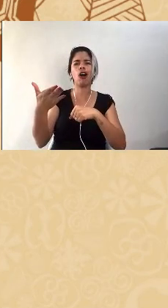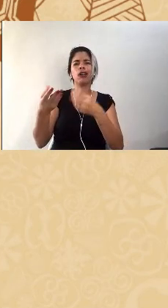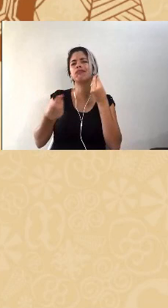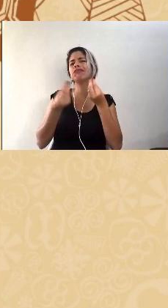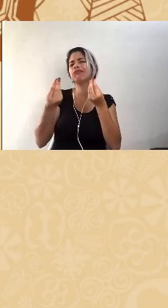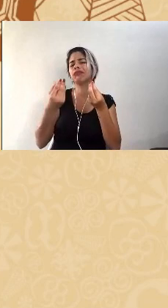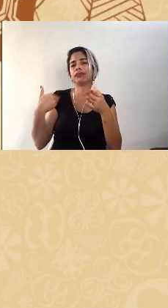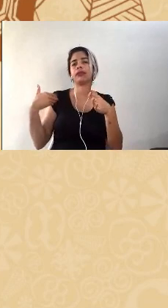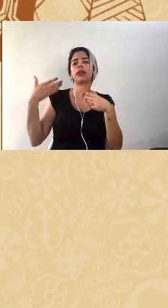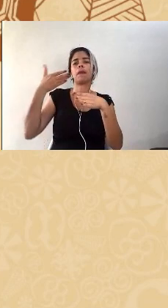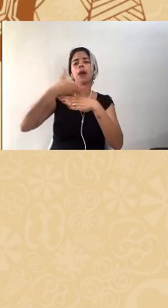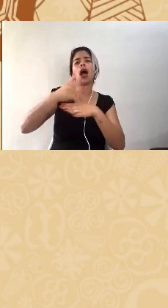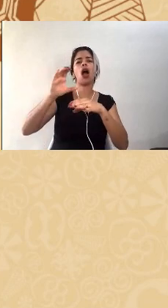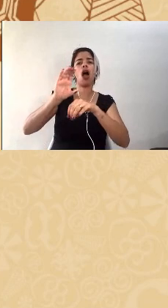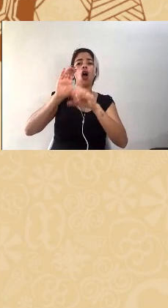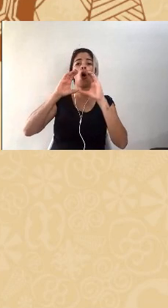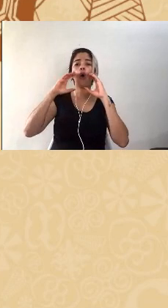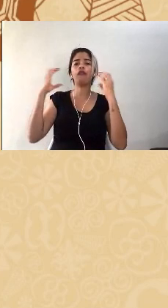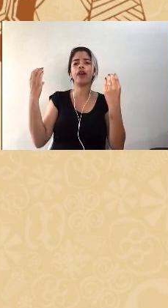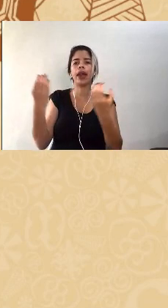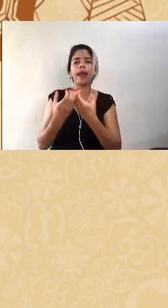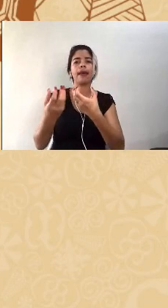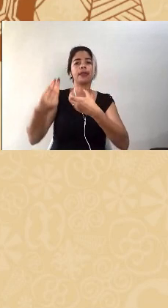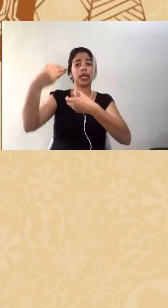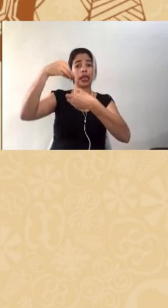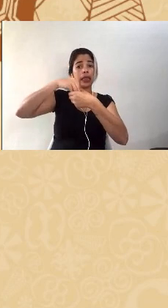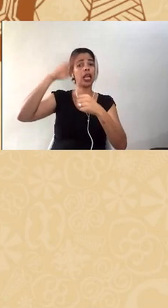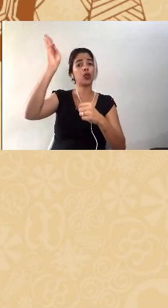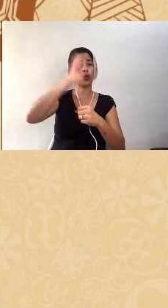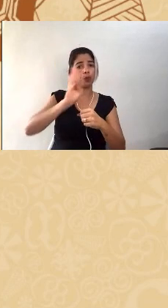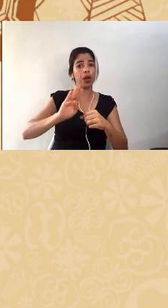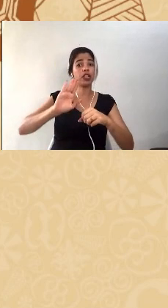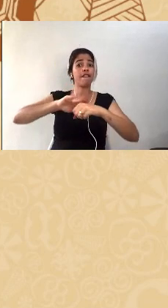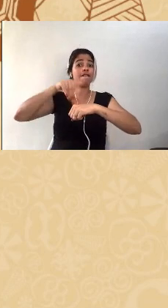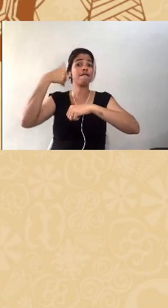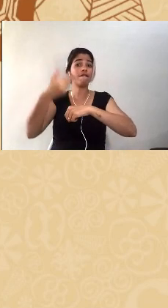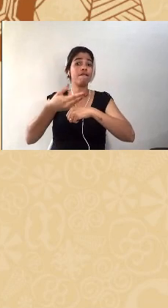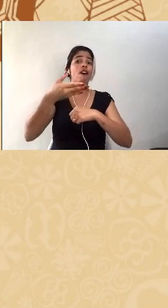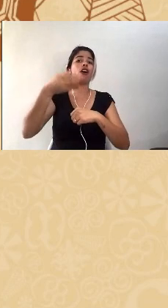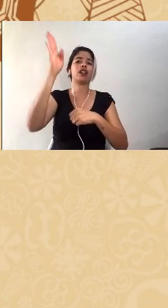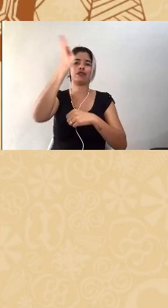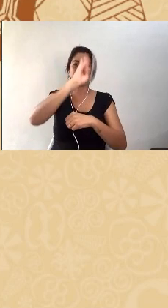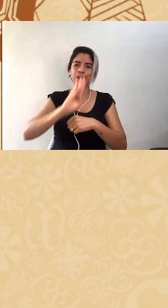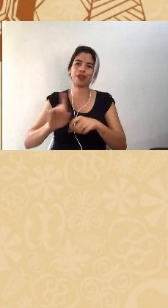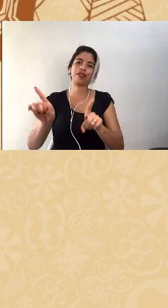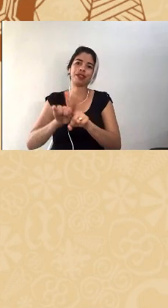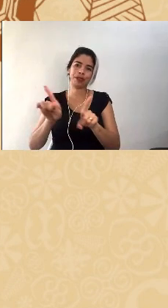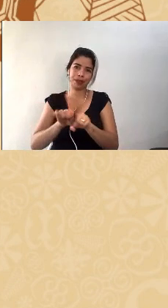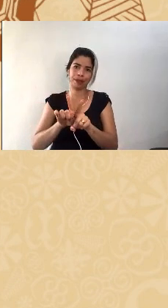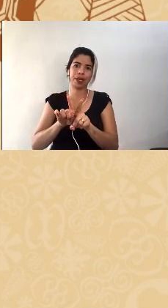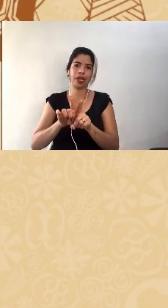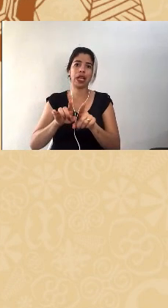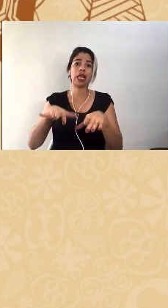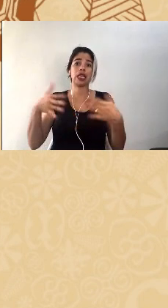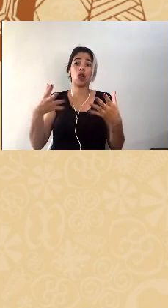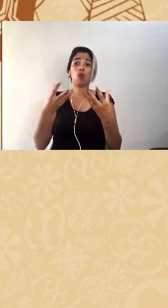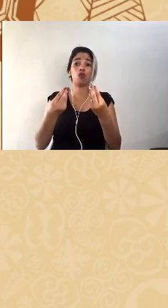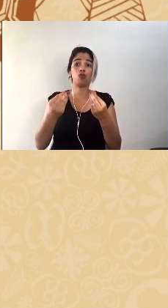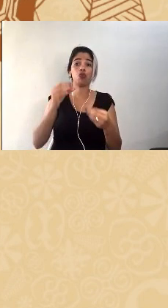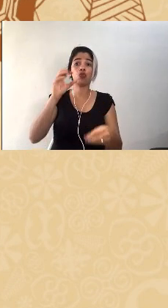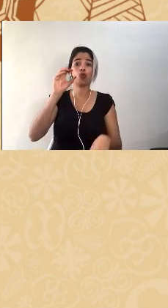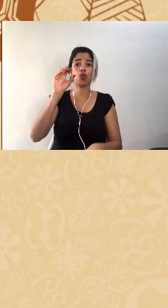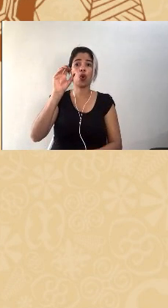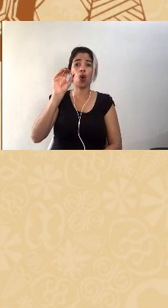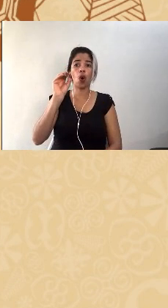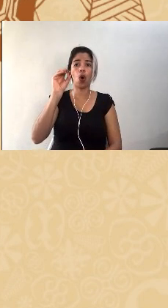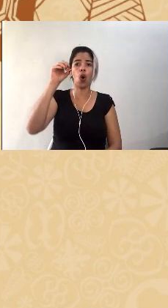de conferências nacionais e internacionais, muitas ONGs foram criadas, uma participação, né,